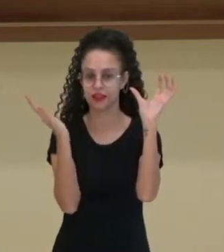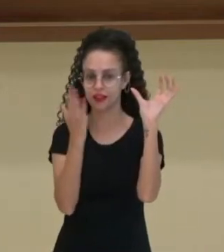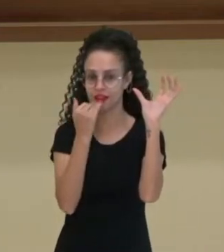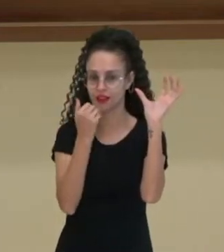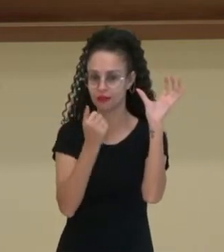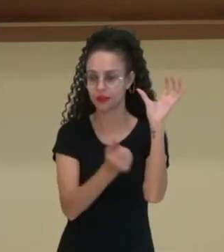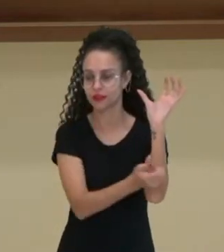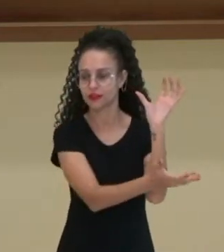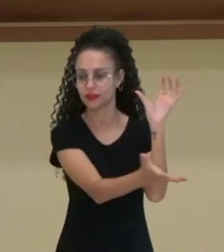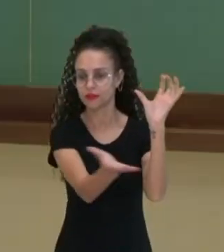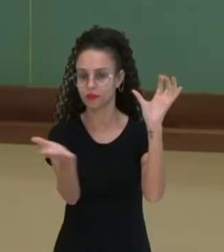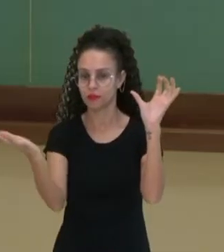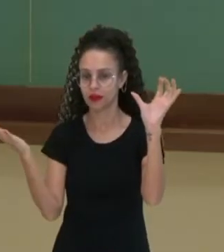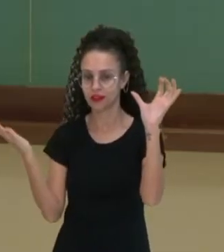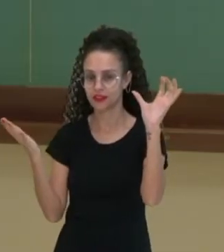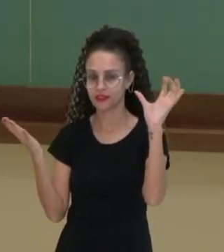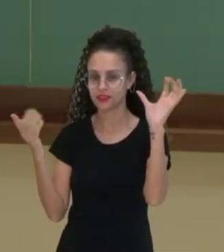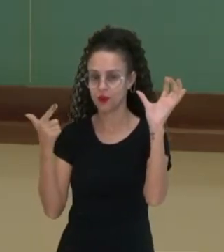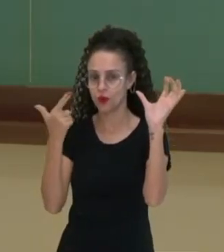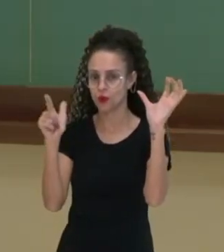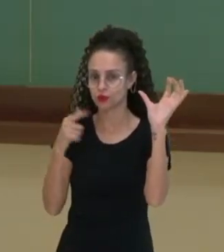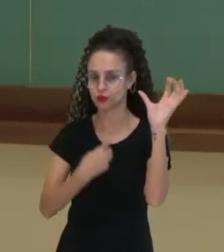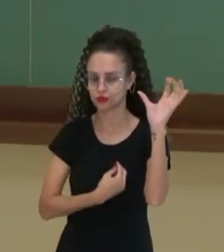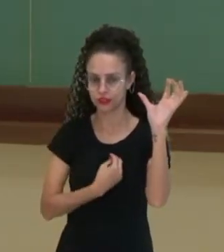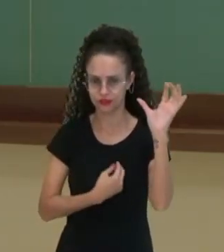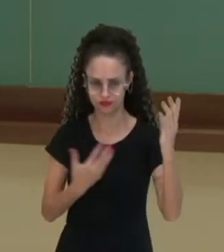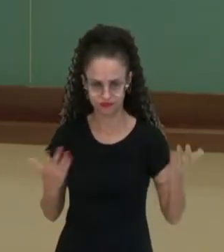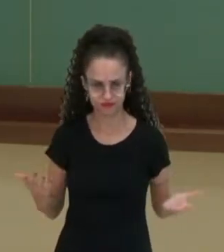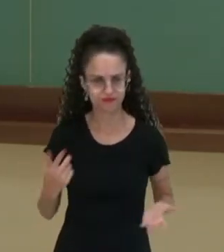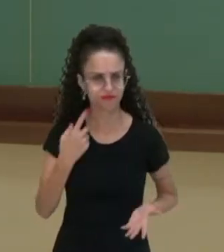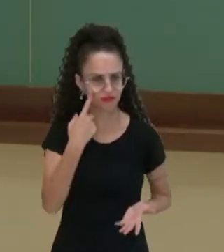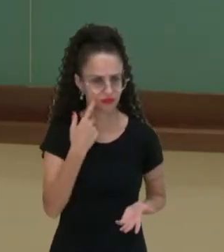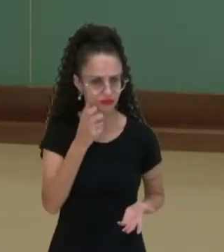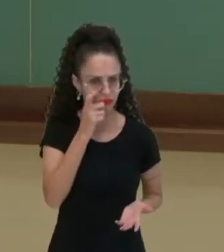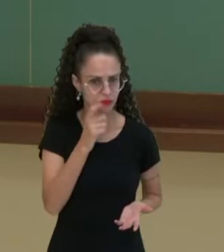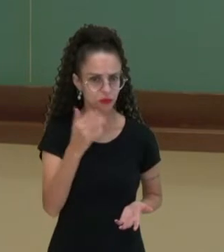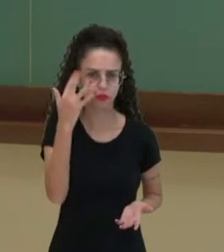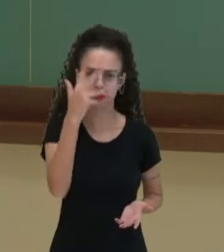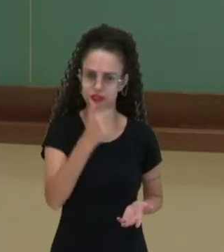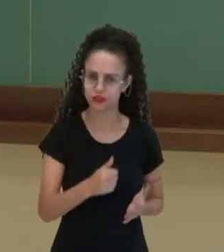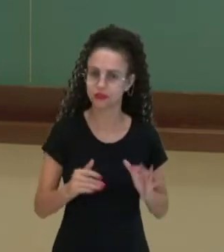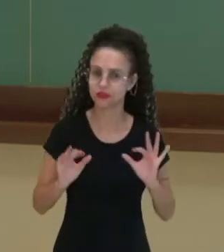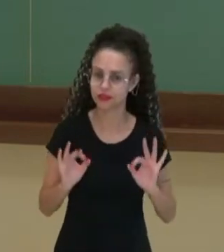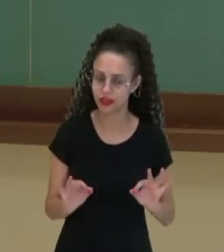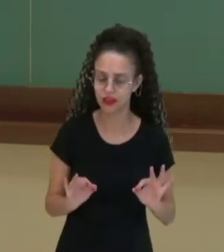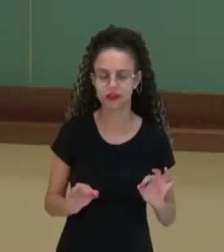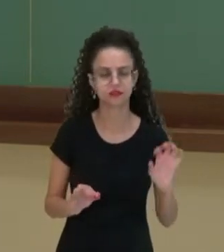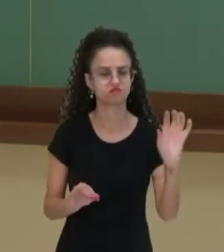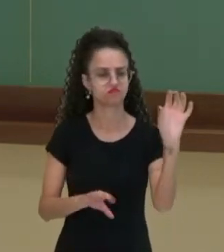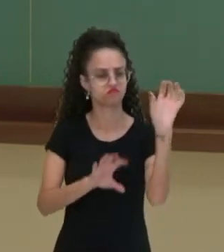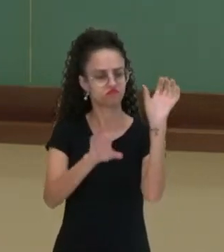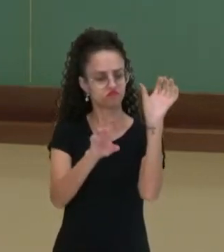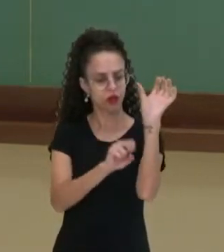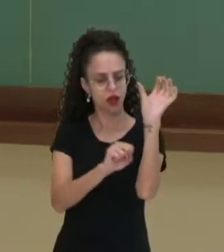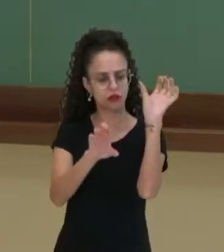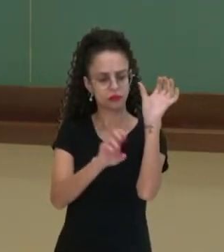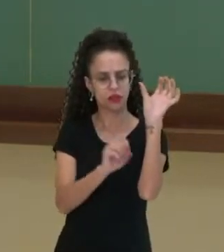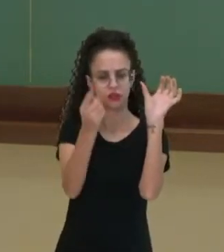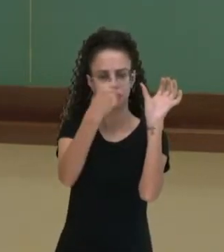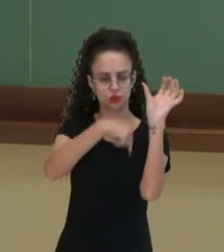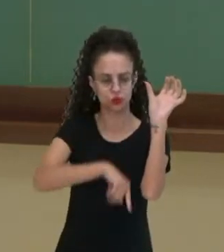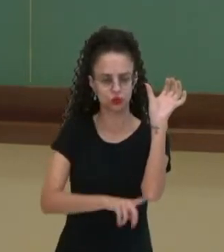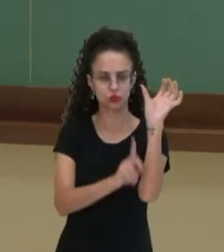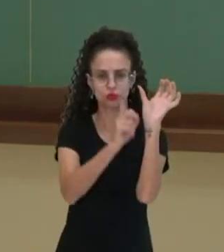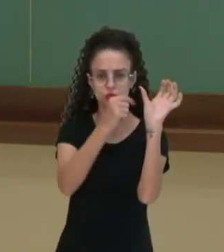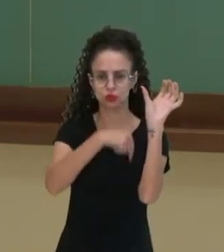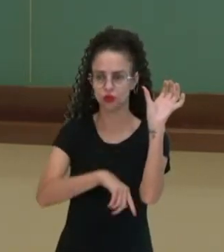para todos os demais seres vivos. Isso não é interessante? Isso não é bonito? Então ela se alimenta e ela vai também servir